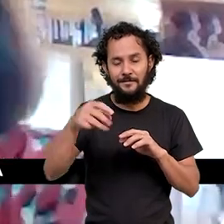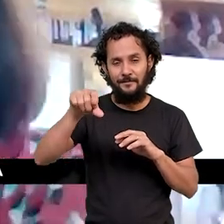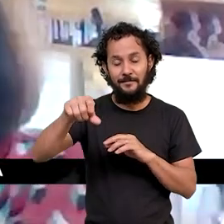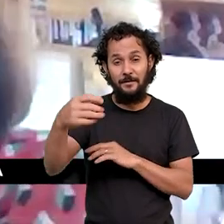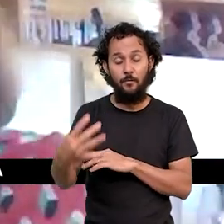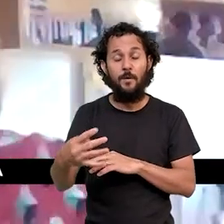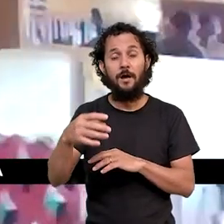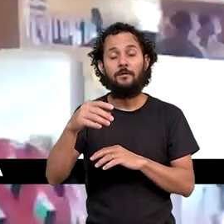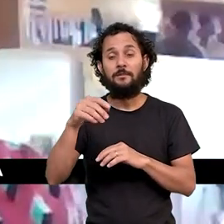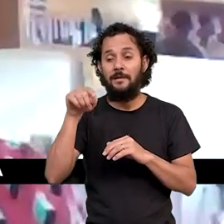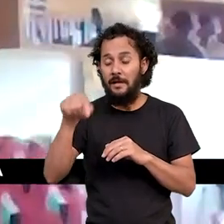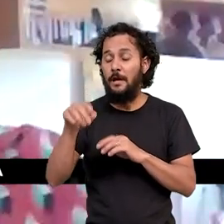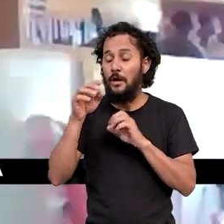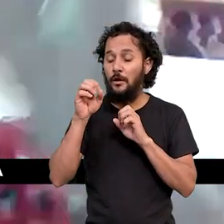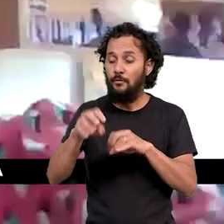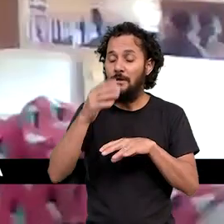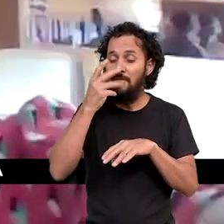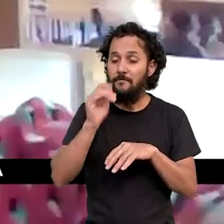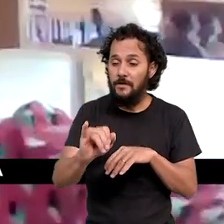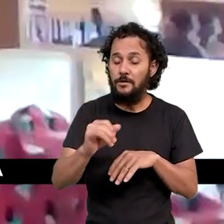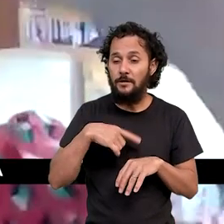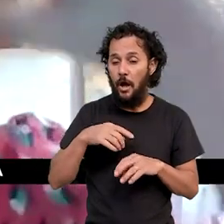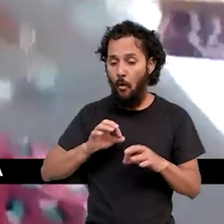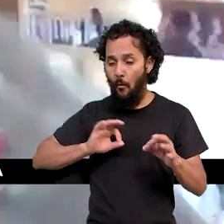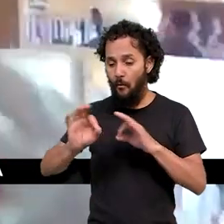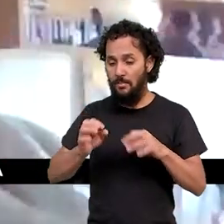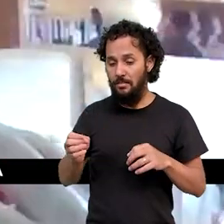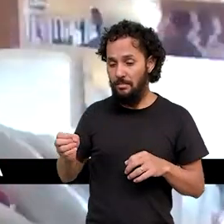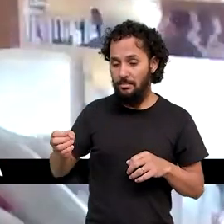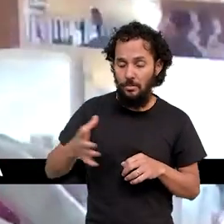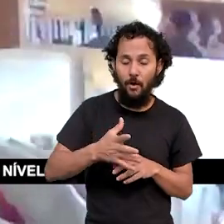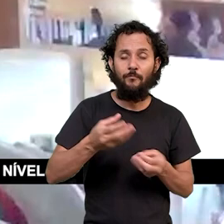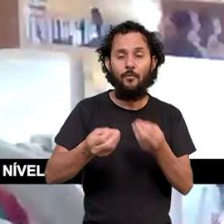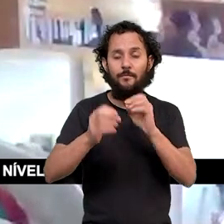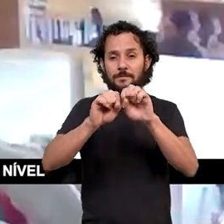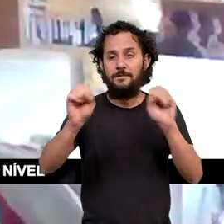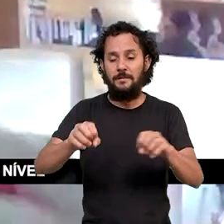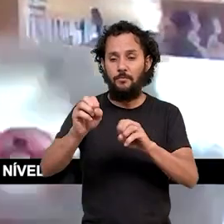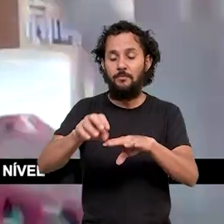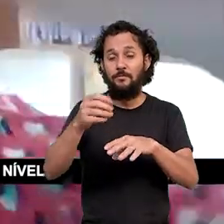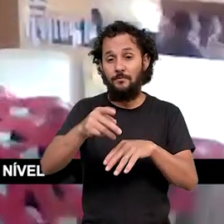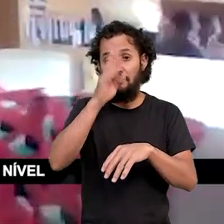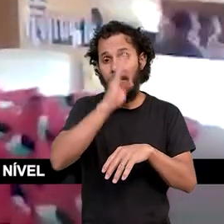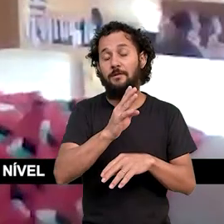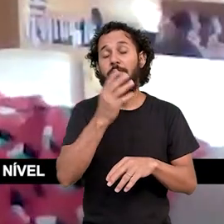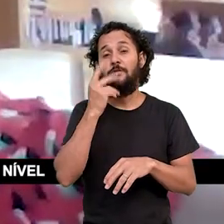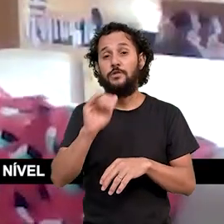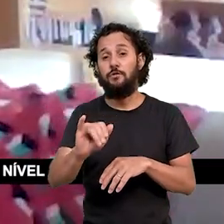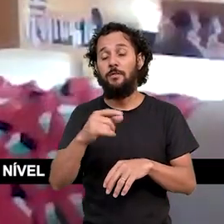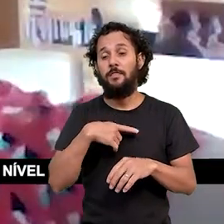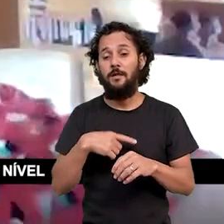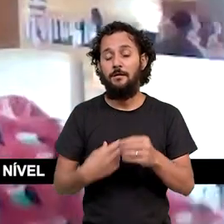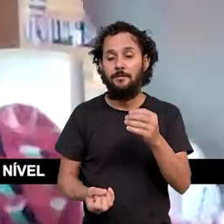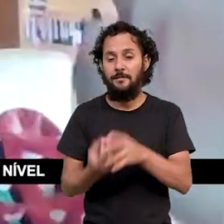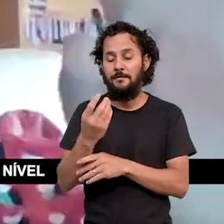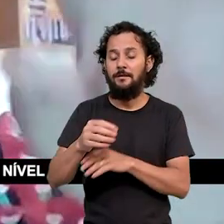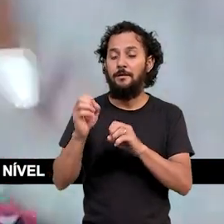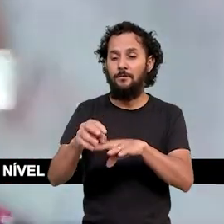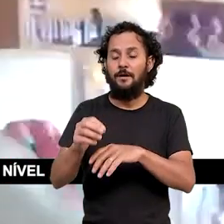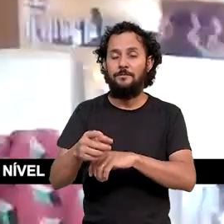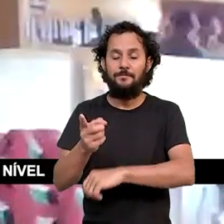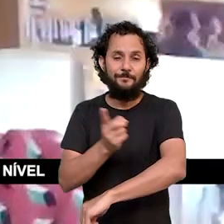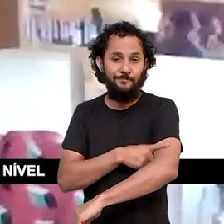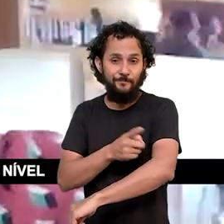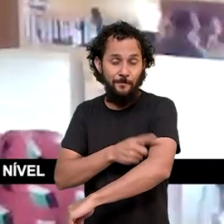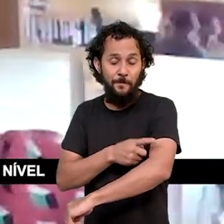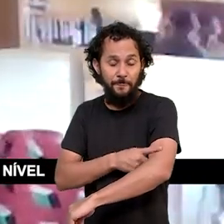9.394 é que a educação infantil, numa nova organização do sistema educacional brasileiro, em que você passa a ter a educação